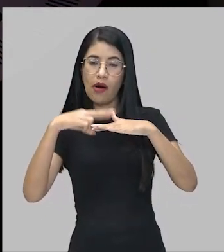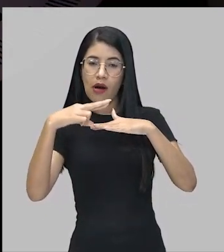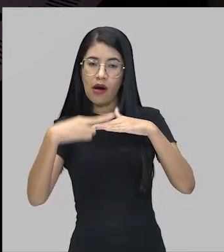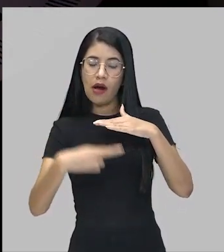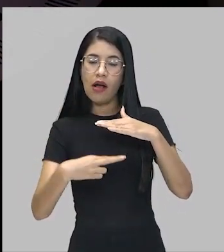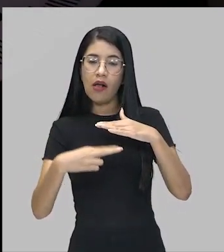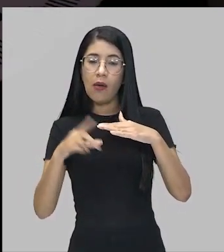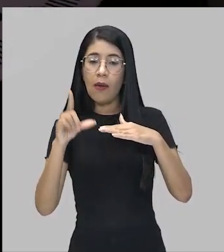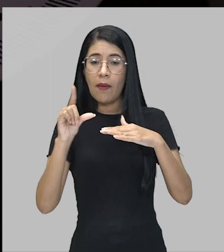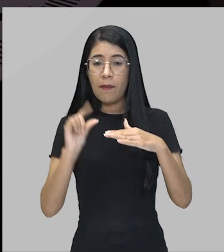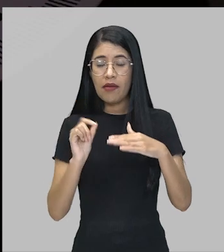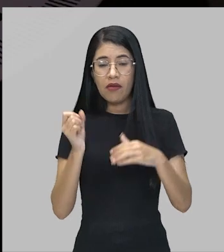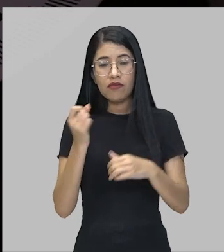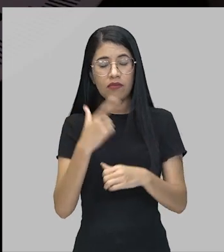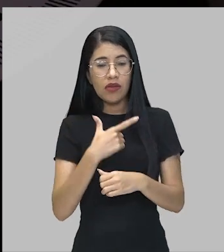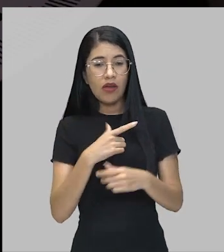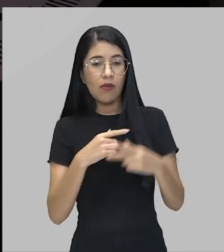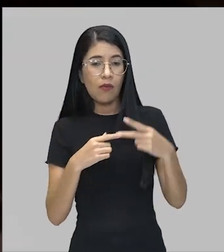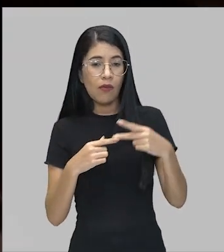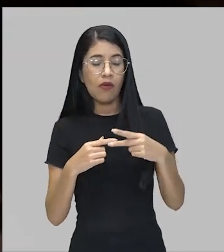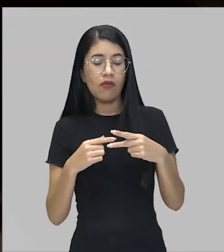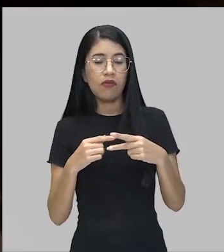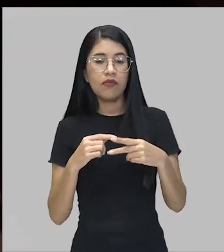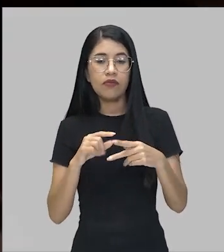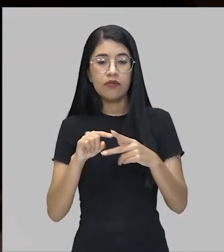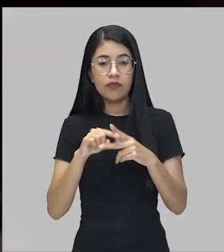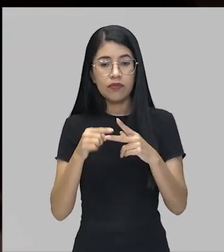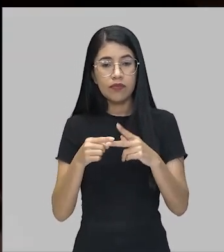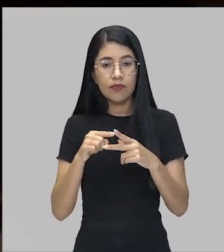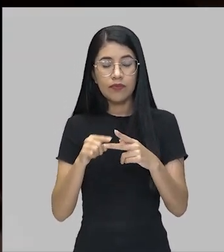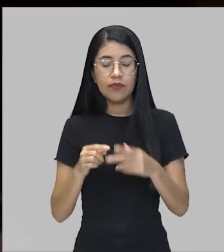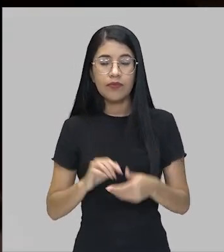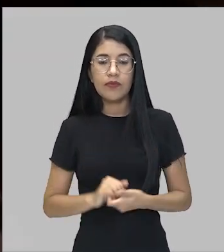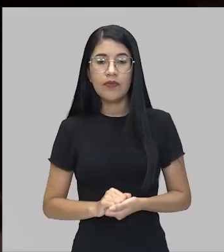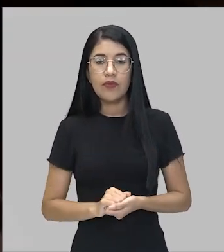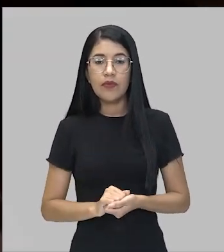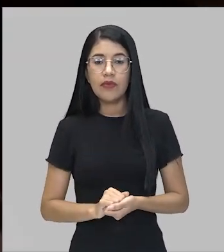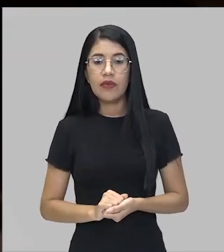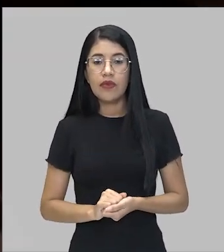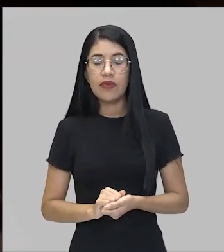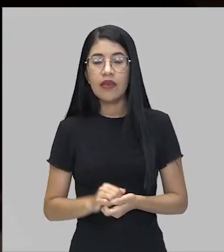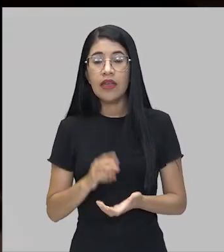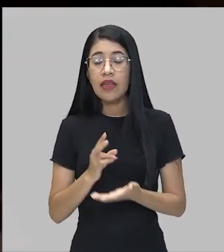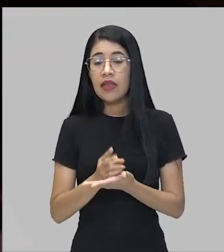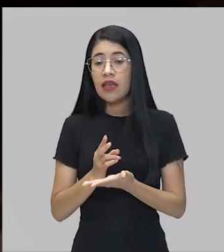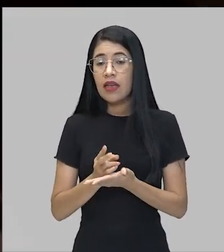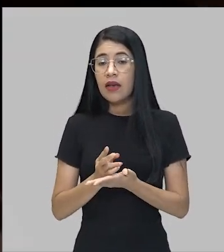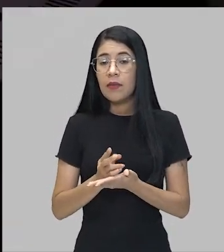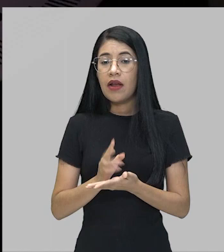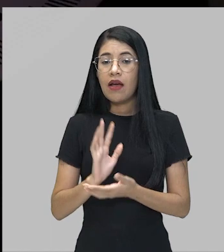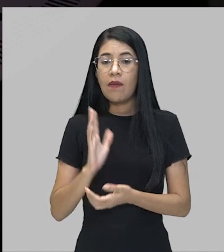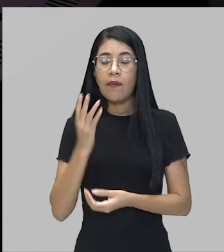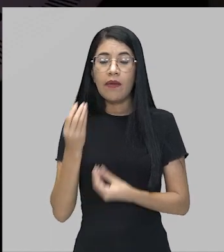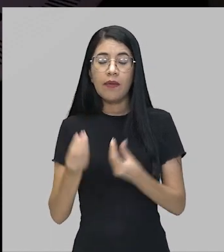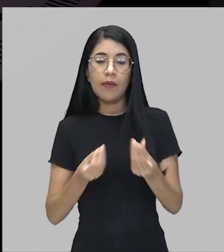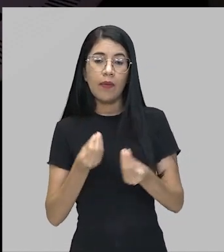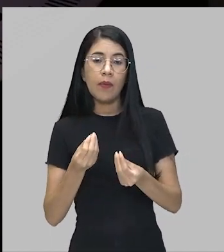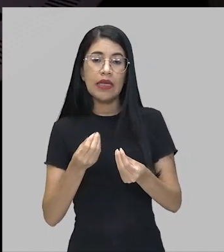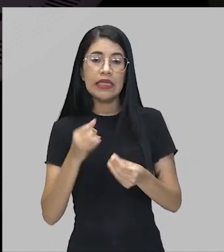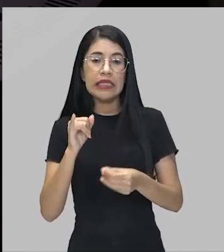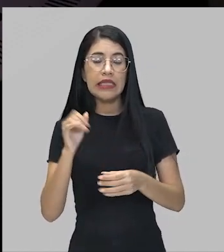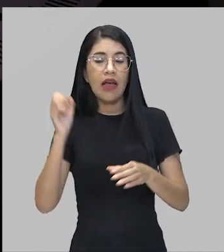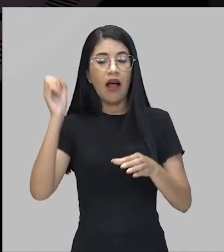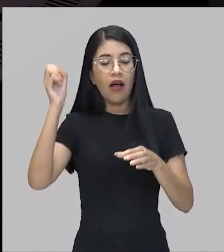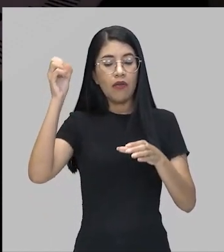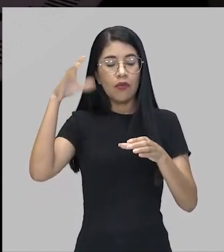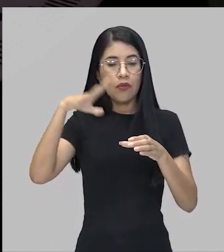menor que o ângulo incidente. Isso sempre acontece quando a luz sai de um meio de